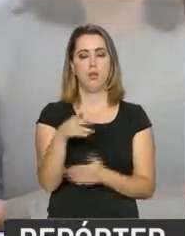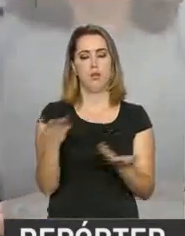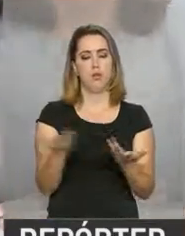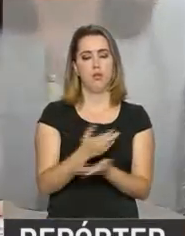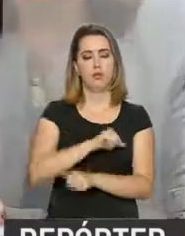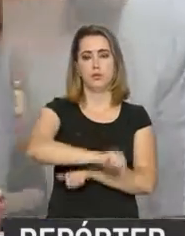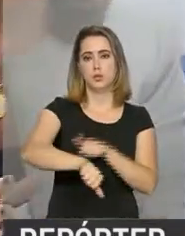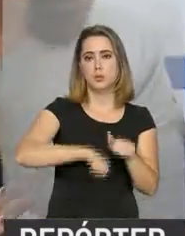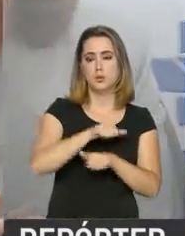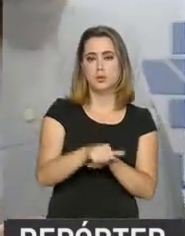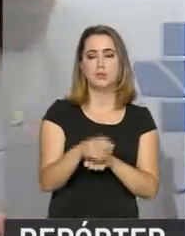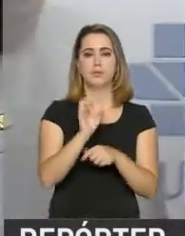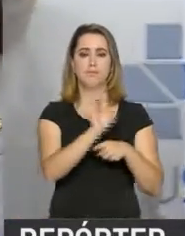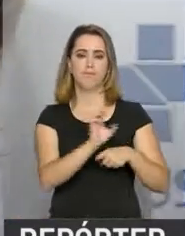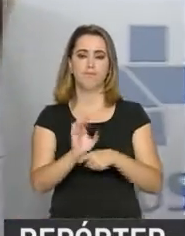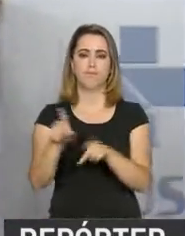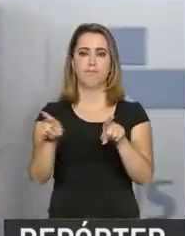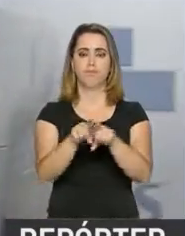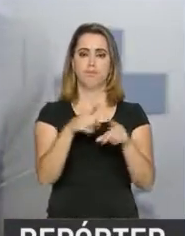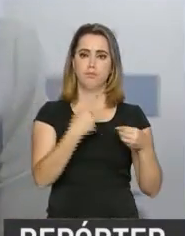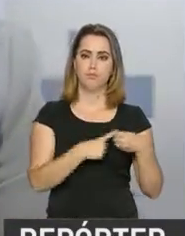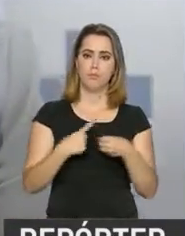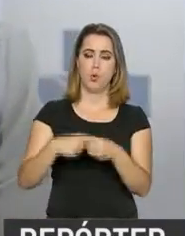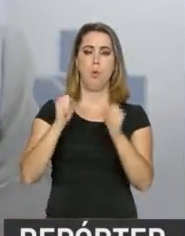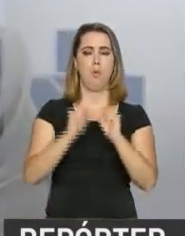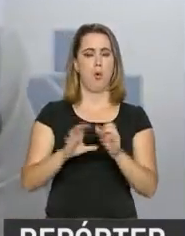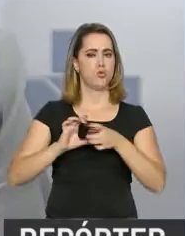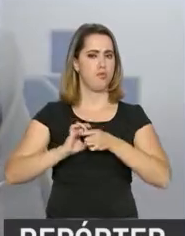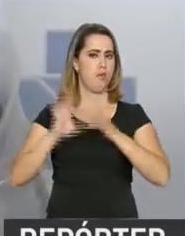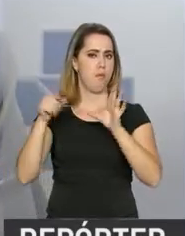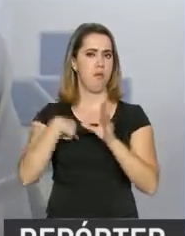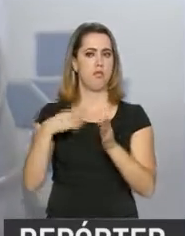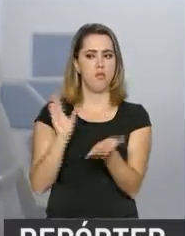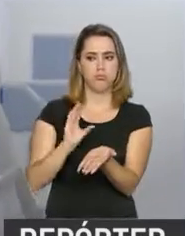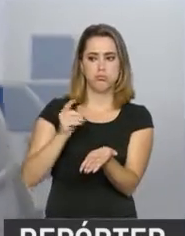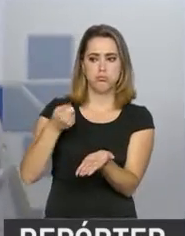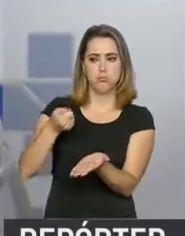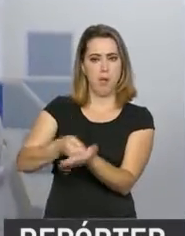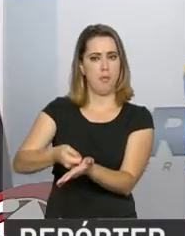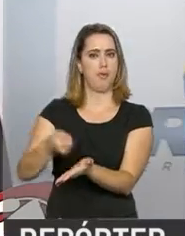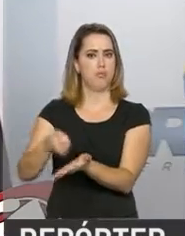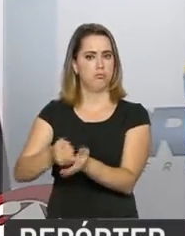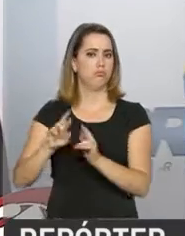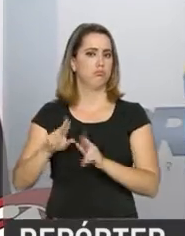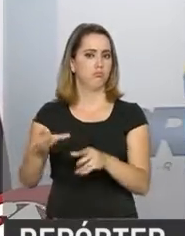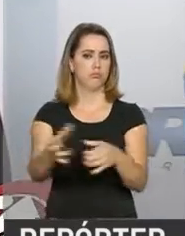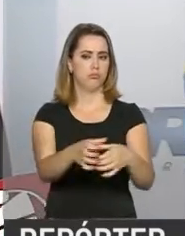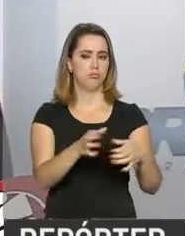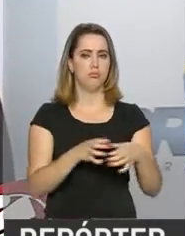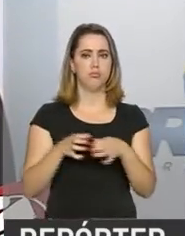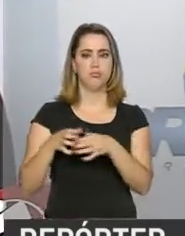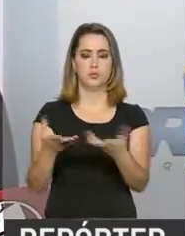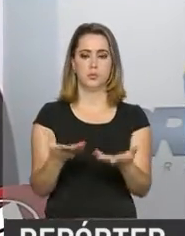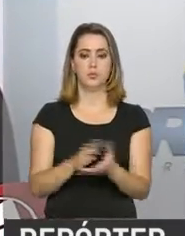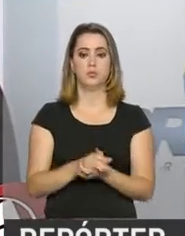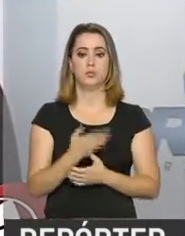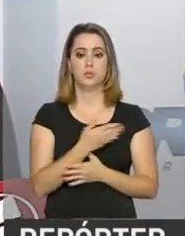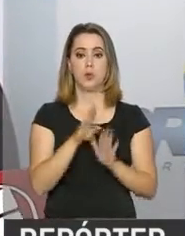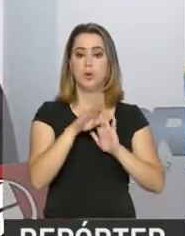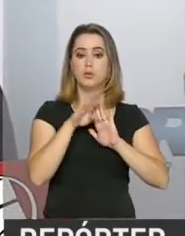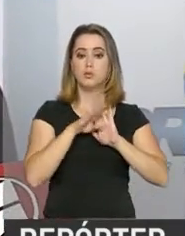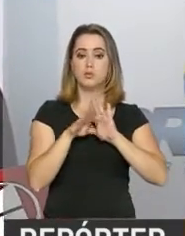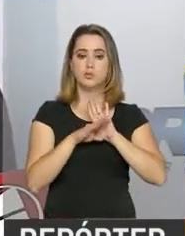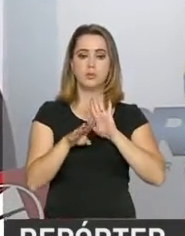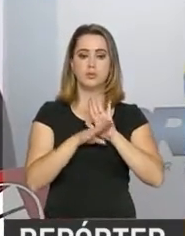mudança estados e municípios terão mais liberdade para investir em diferentes setores com o planejamento municipal de saúde